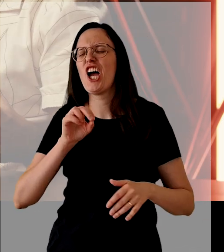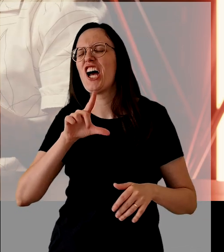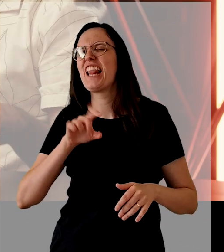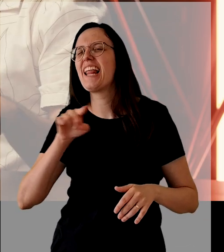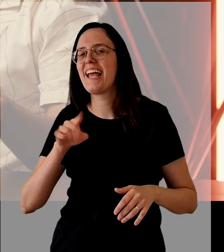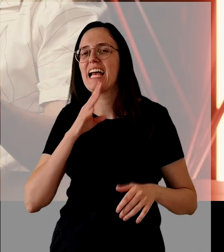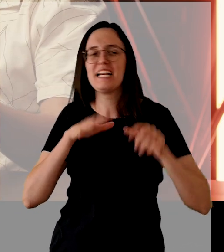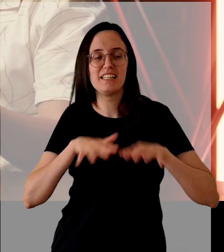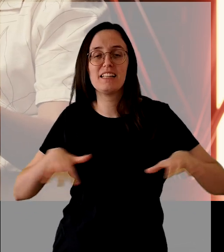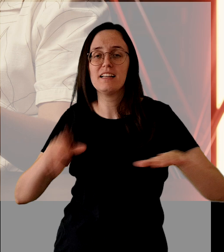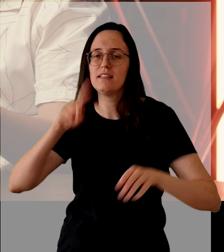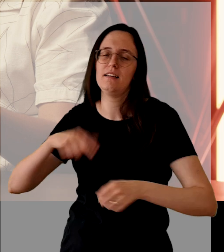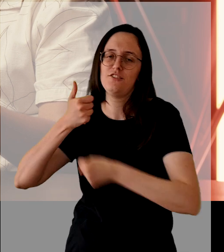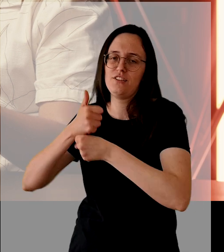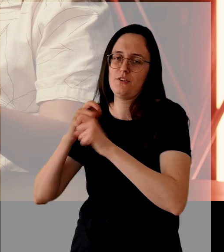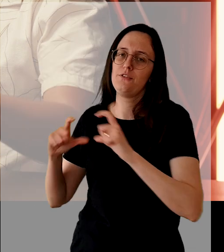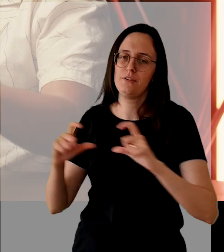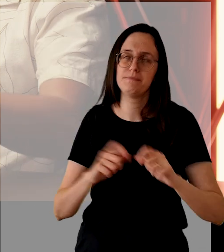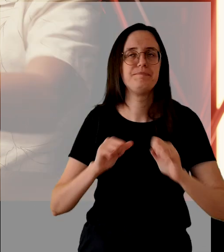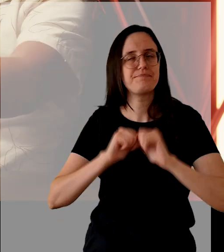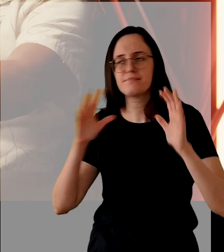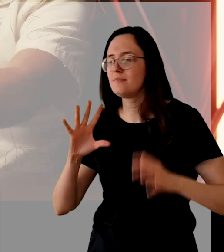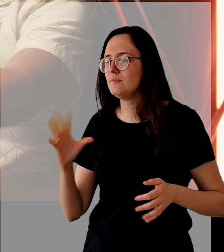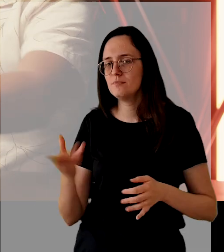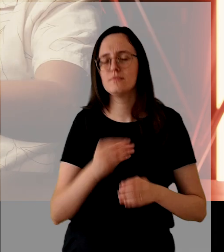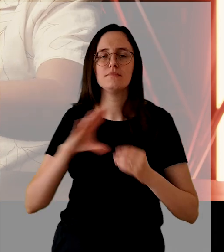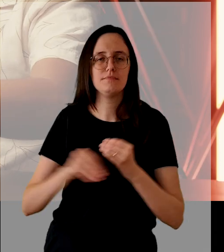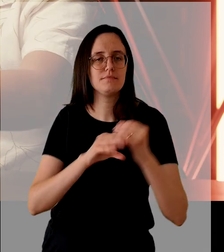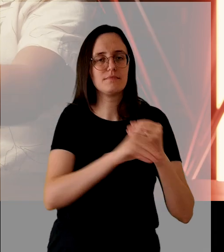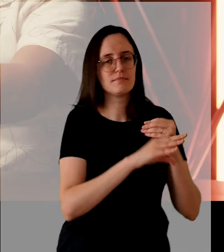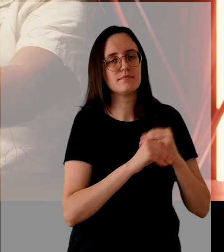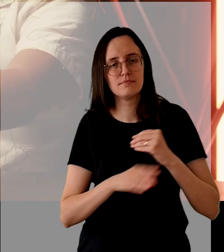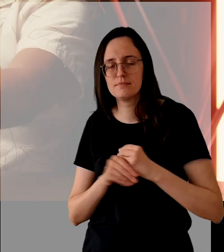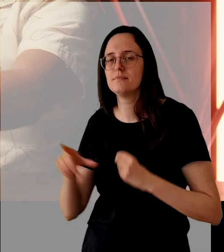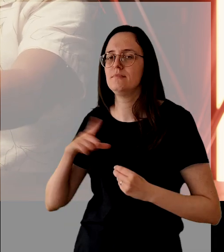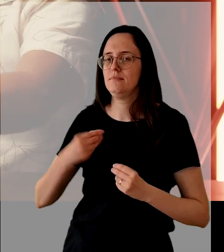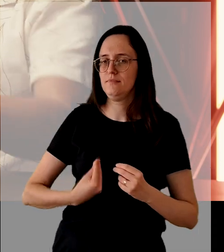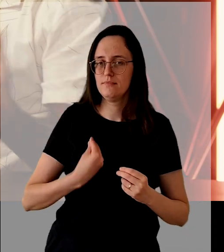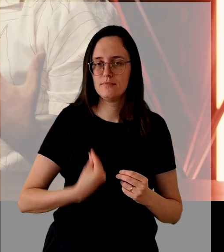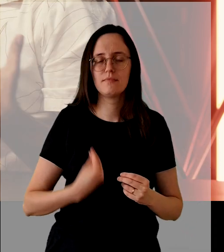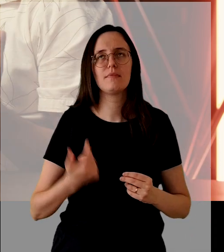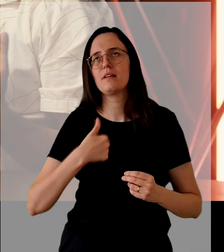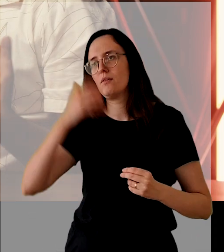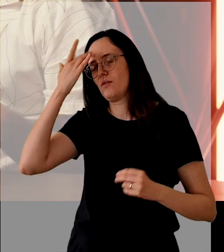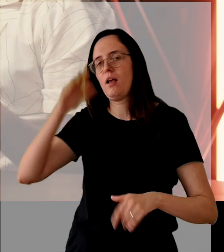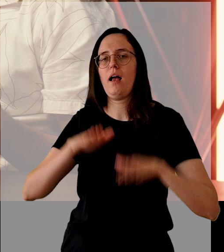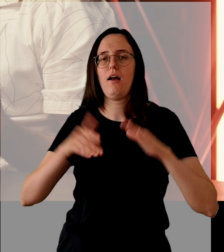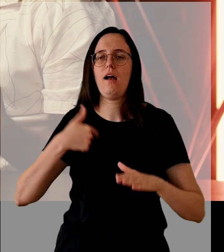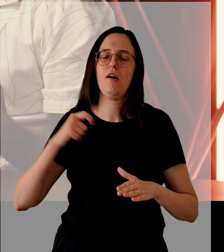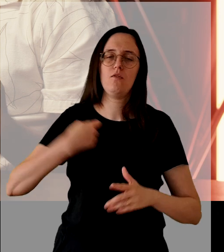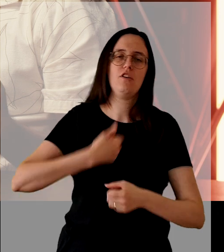dos processos, é o diretor de fotografia. Sim. Claro que todo mundo ali agrega, todo mundo ali... eu não sei, talvez é porque eu